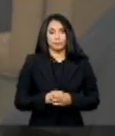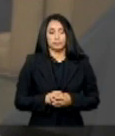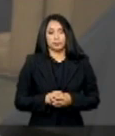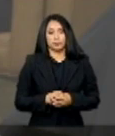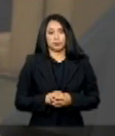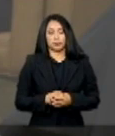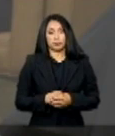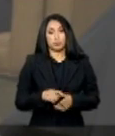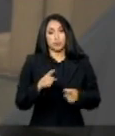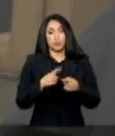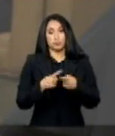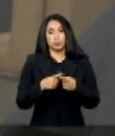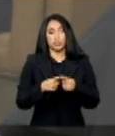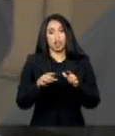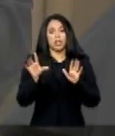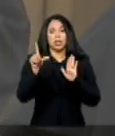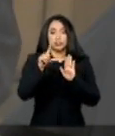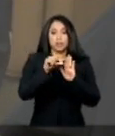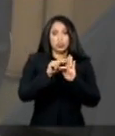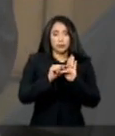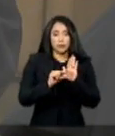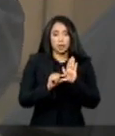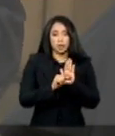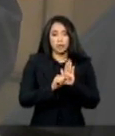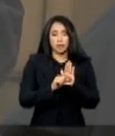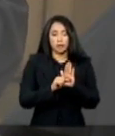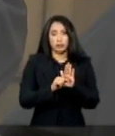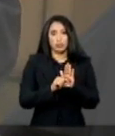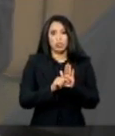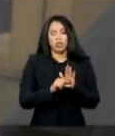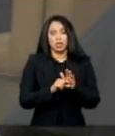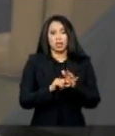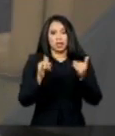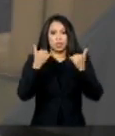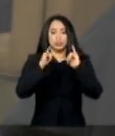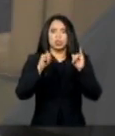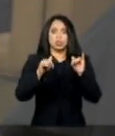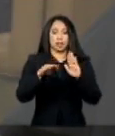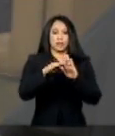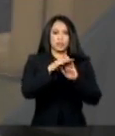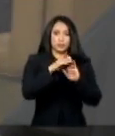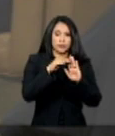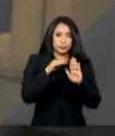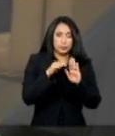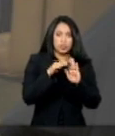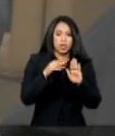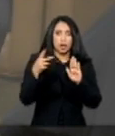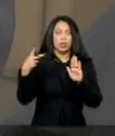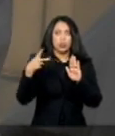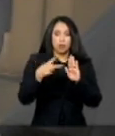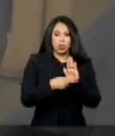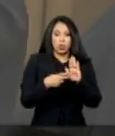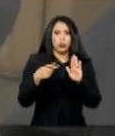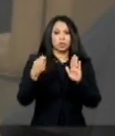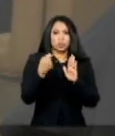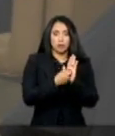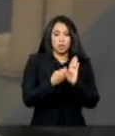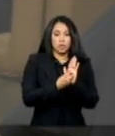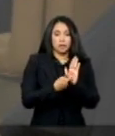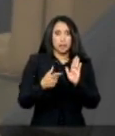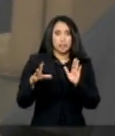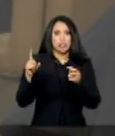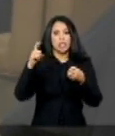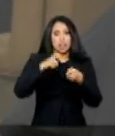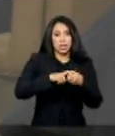a redução da tarifa anel falando ah nem da tarifa de energia elétrica já está os cursos de corte de cobrança de ligação agora